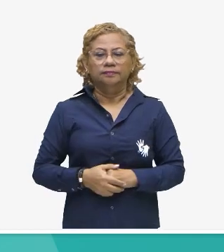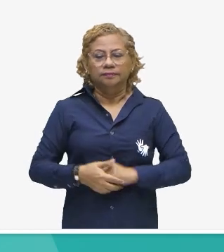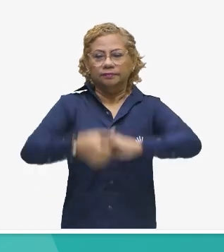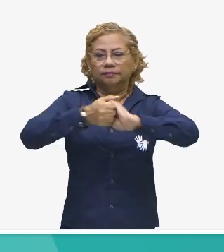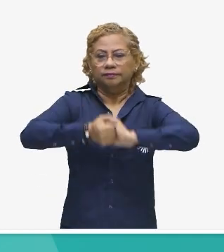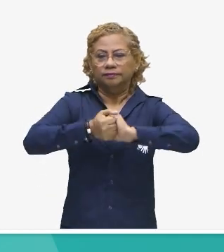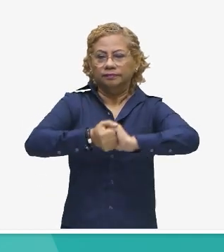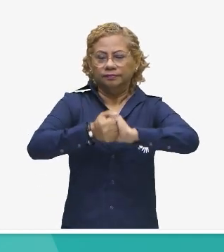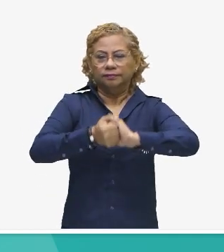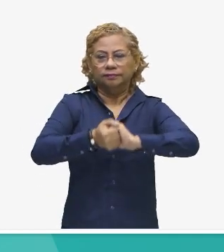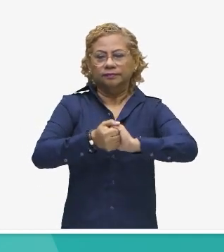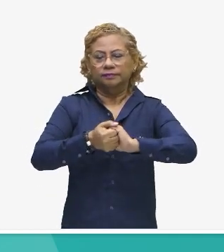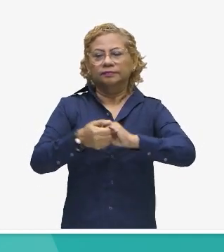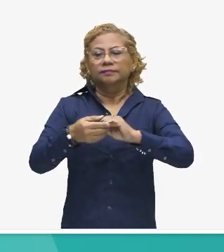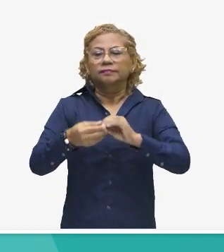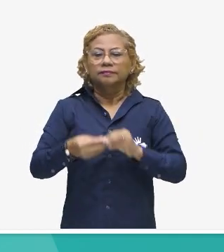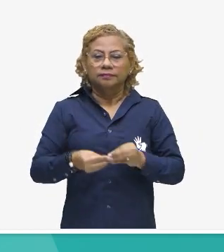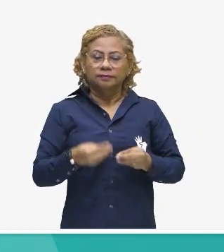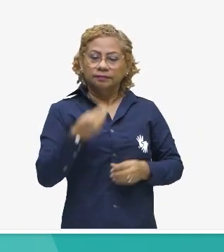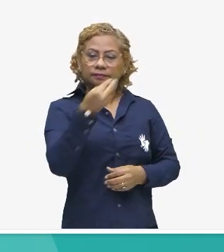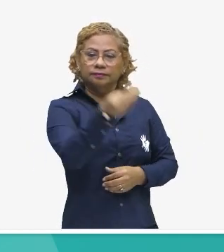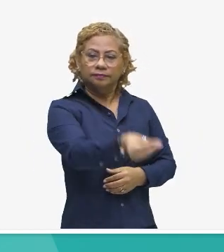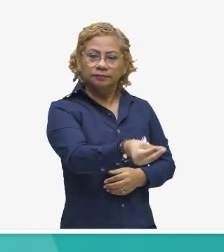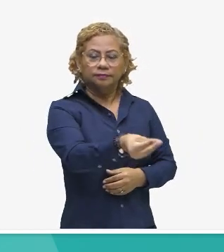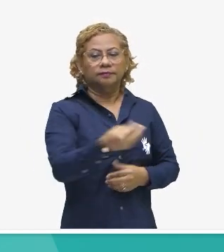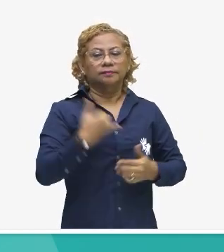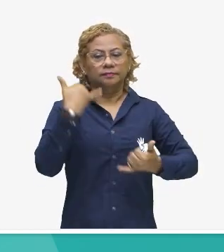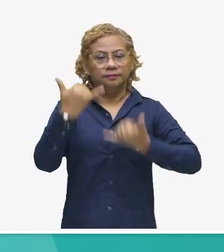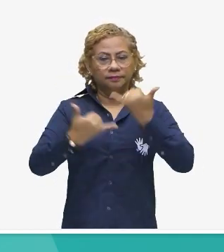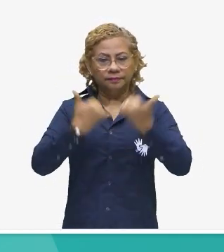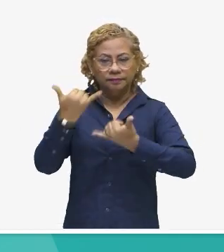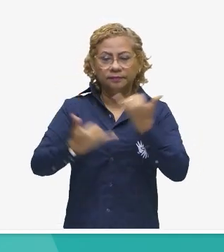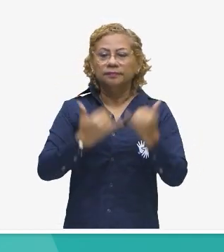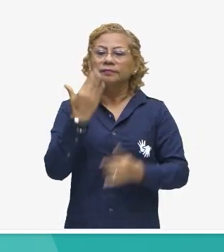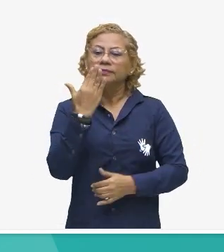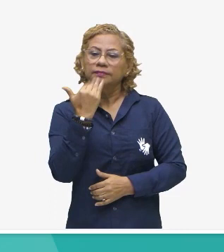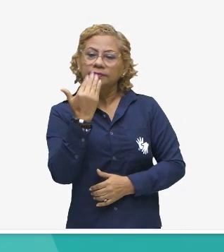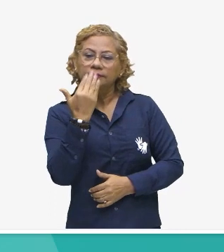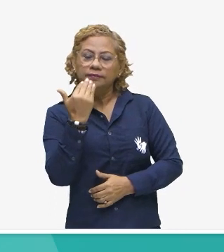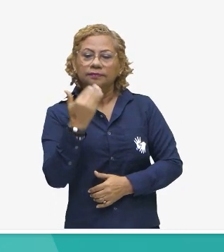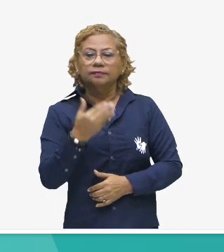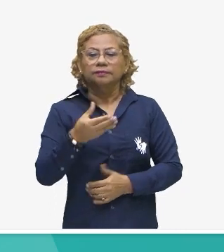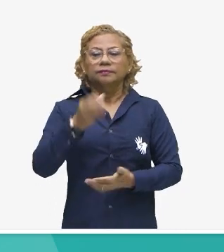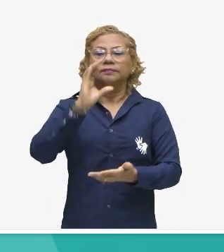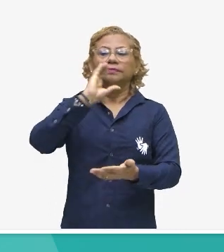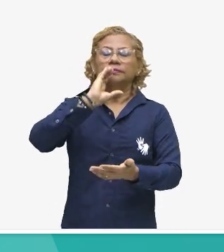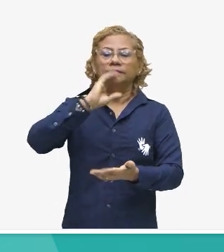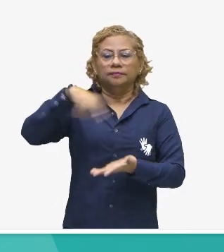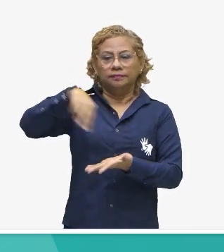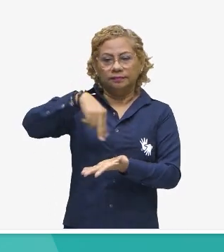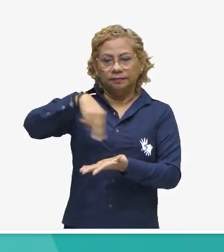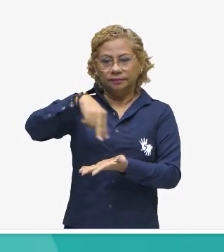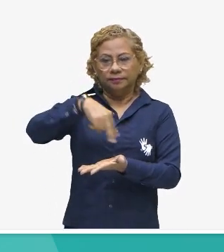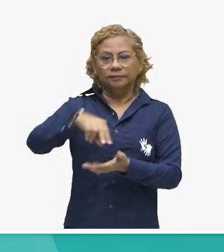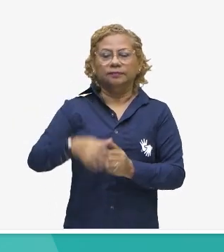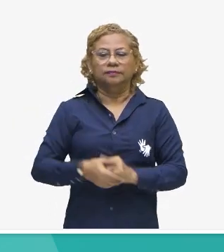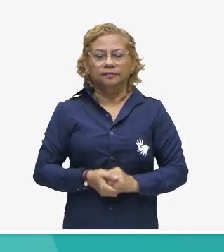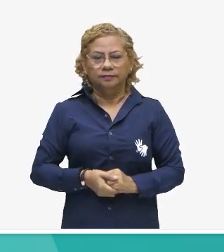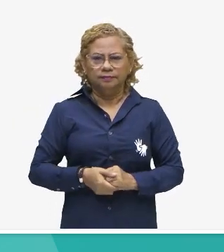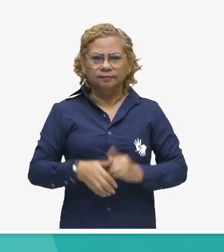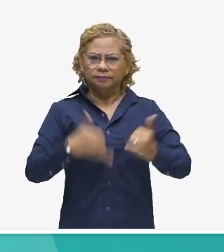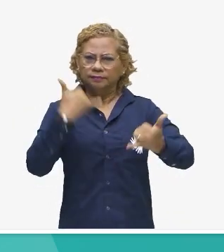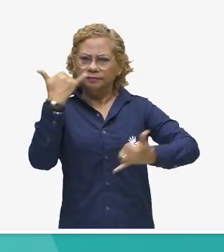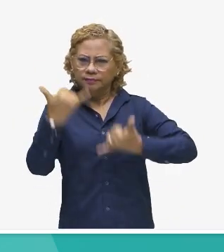cumprimentei, entreguei, brinquei, comi, bebi, dancei.